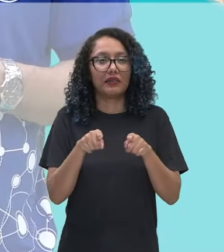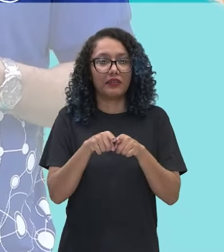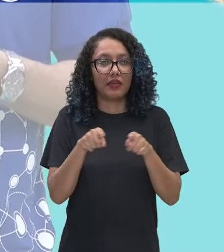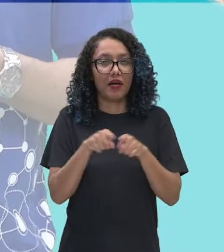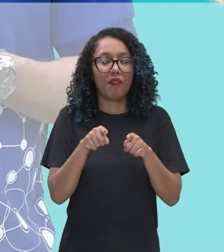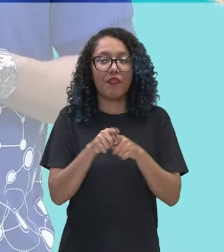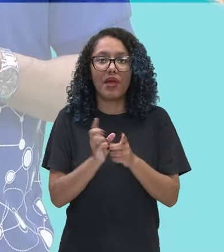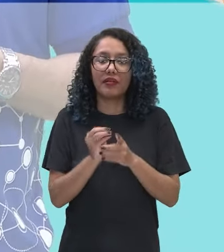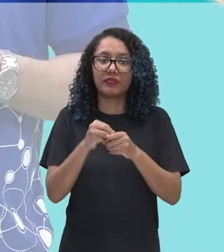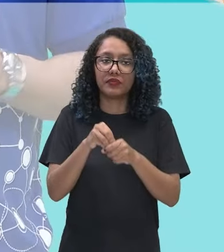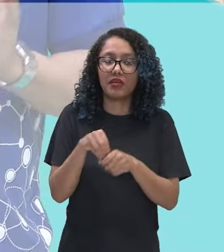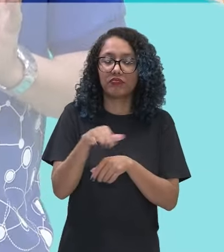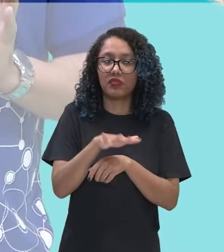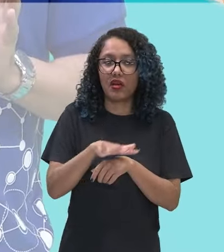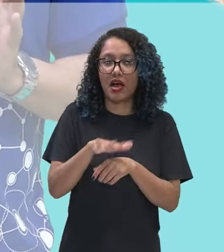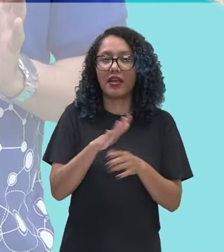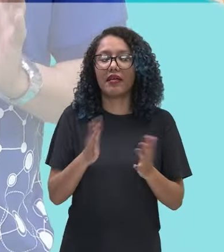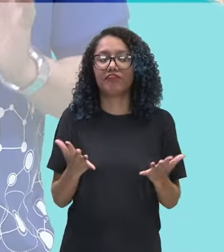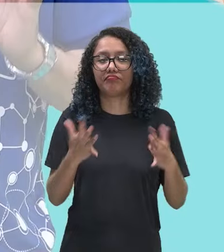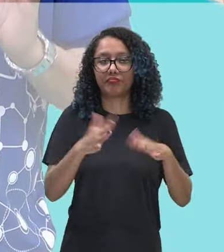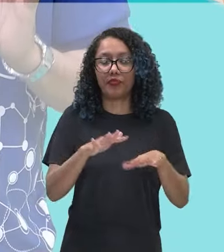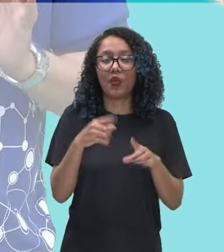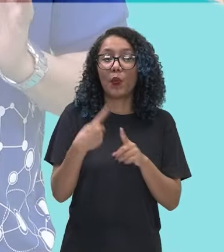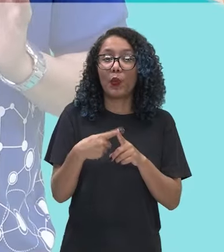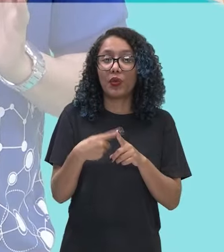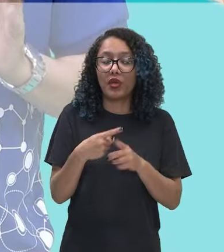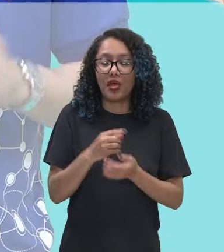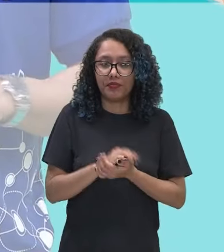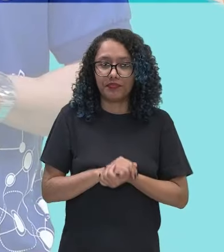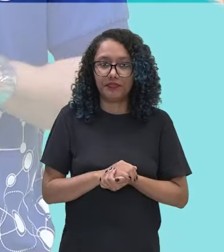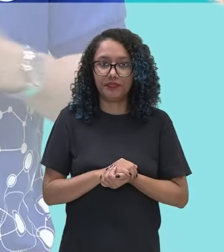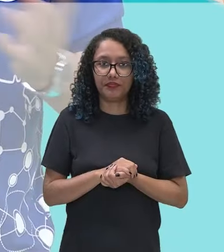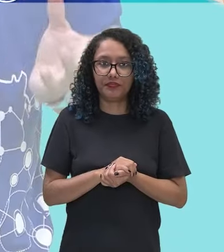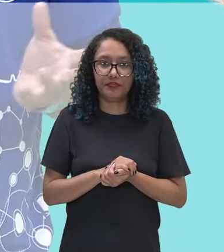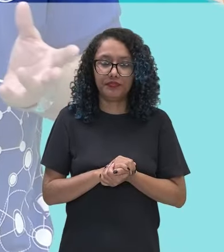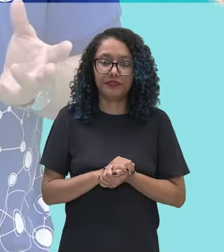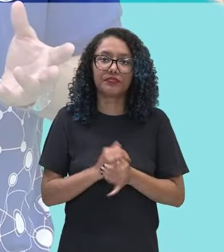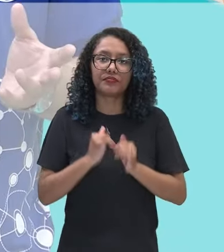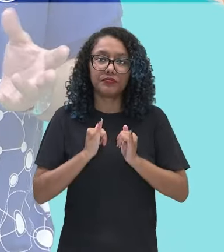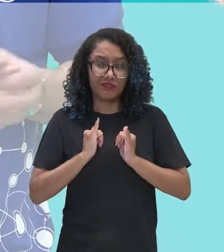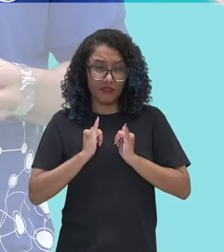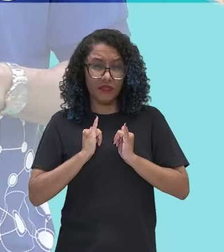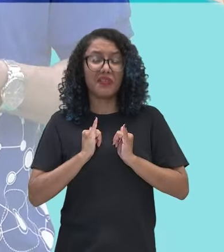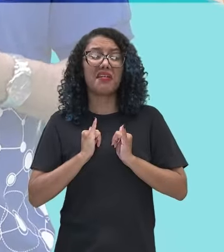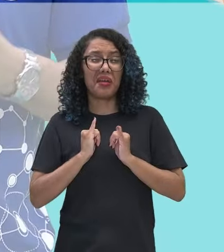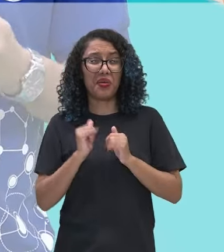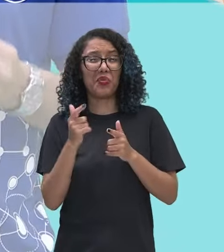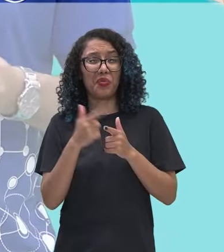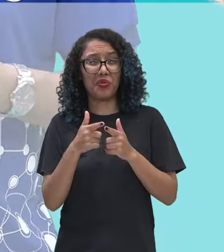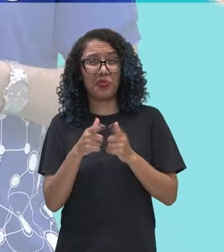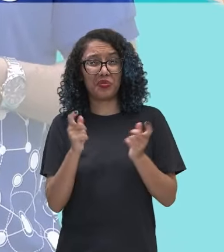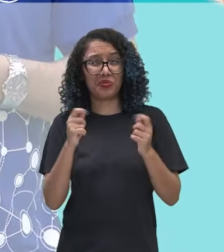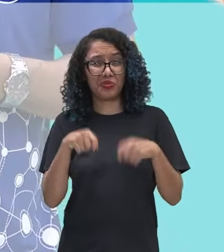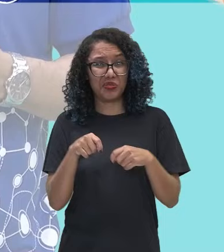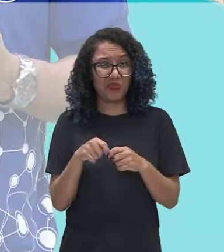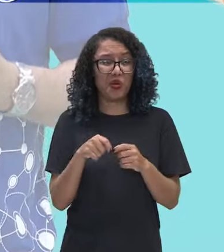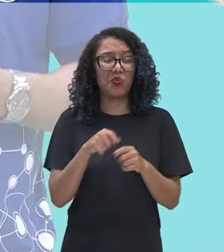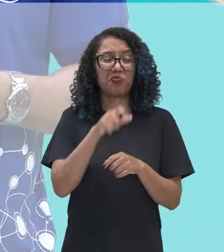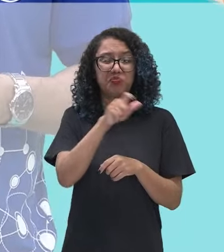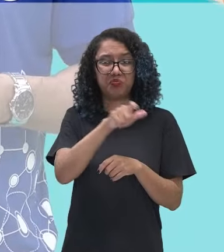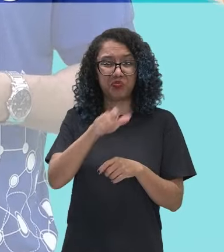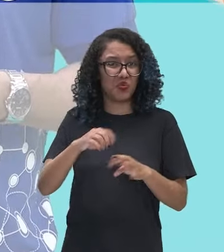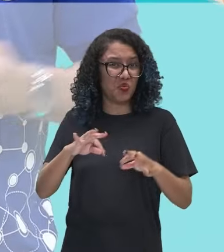os indivíduos, né, porque o sedentarismo, por exemplo, ele é um problema que atinge todas as pessoas. Mas aí é preciso pensar